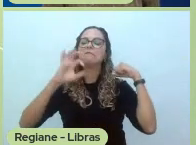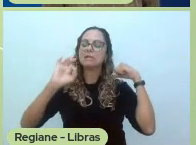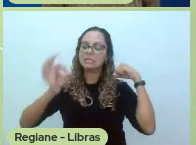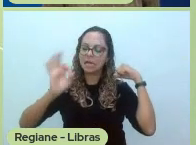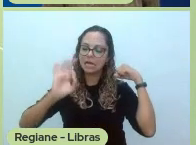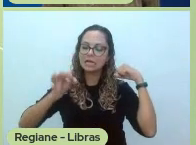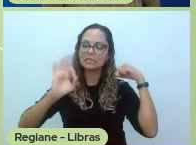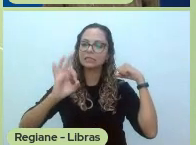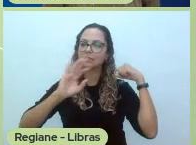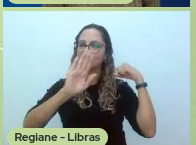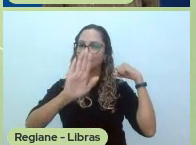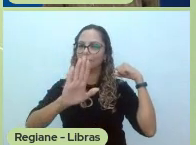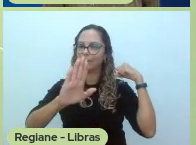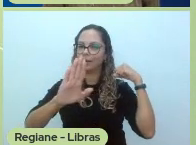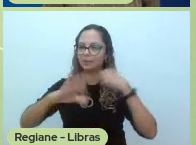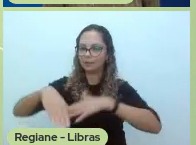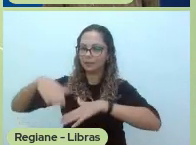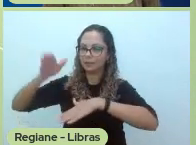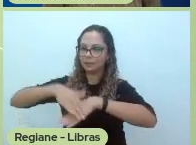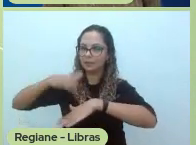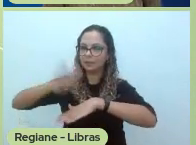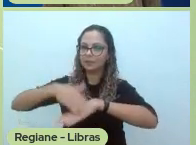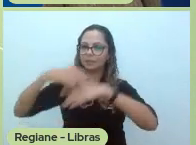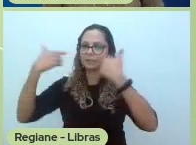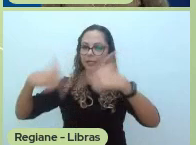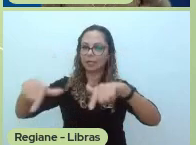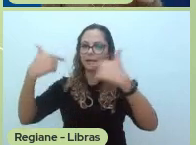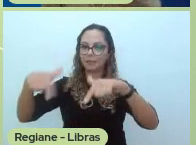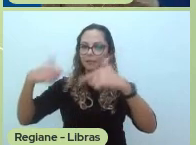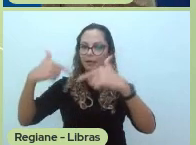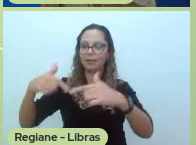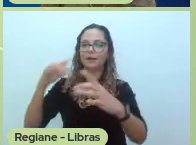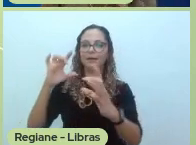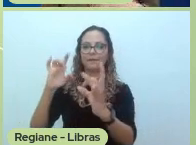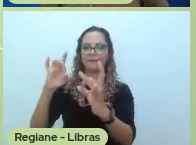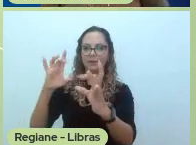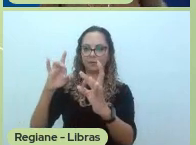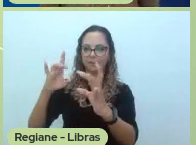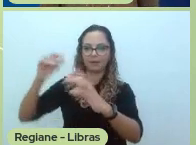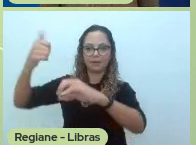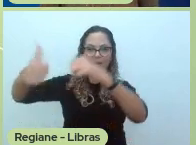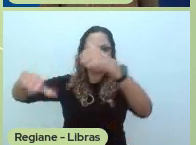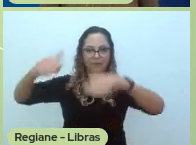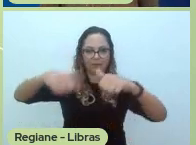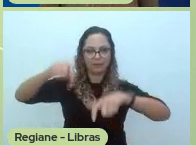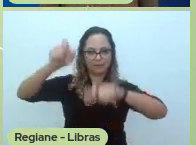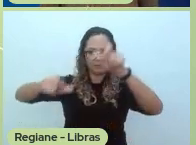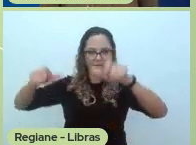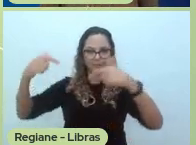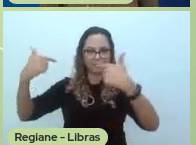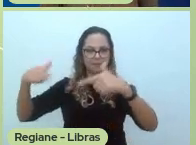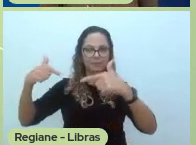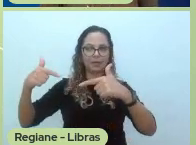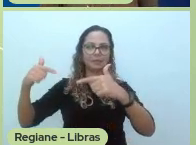a performance, nem sempre esses vieses estão presentes. Antes de